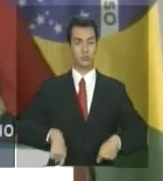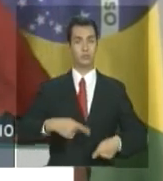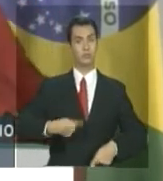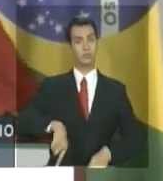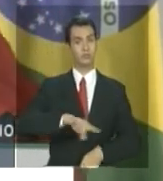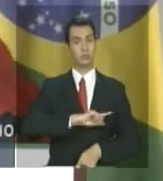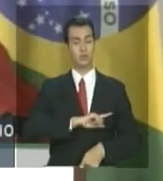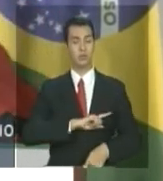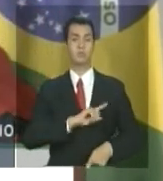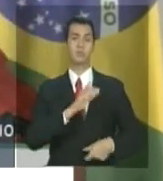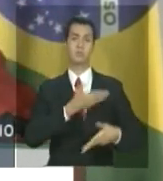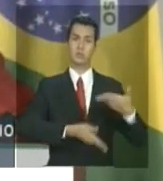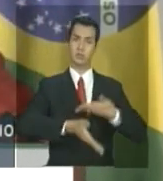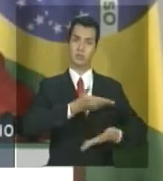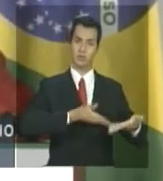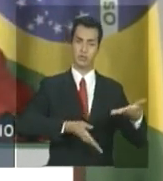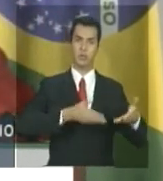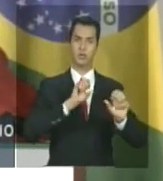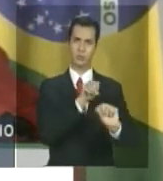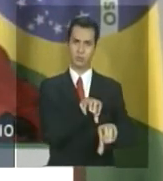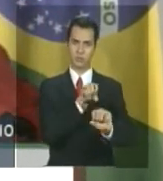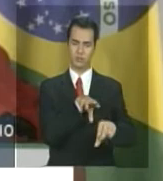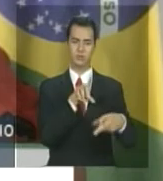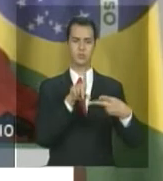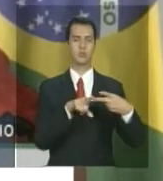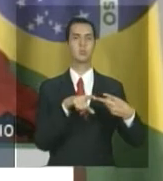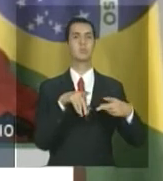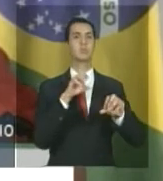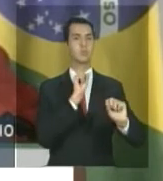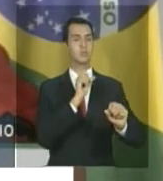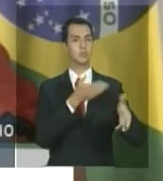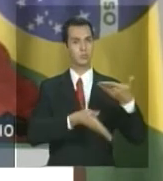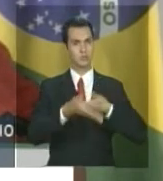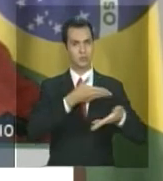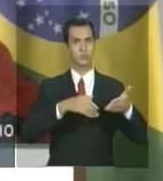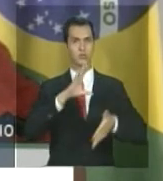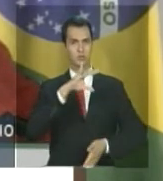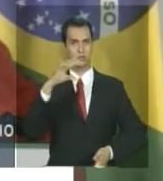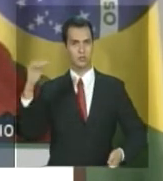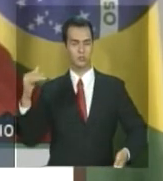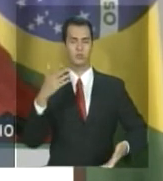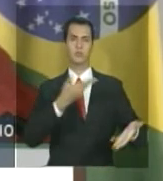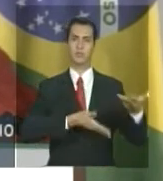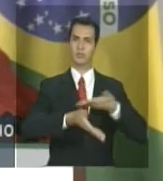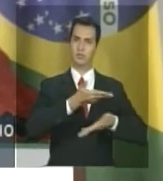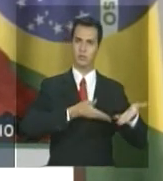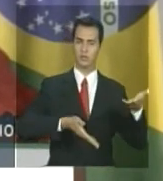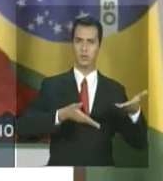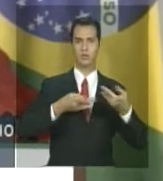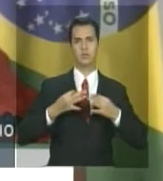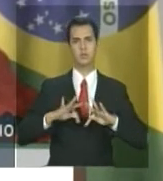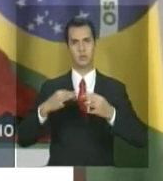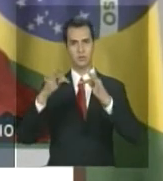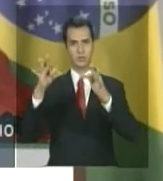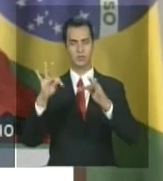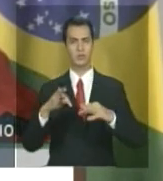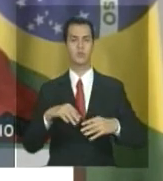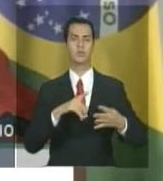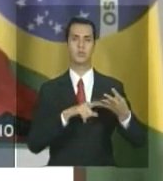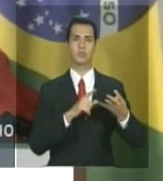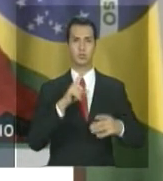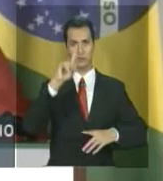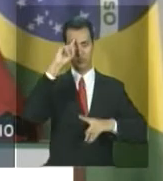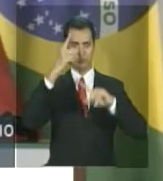ampliemos o intercâmbio educacional, científico, de cooperação tecnológica entre empresas e de